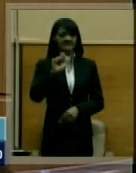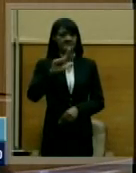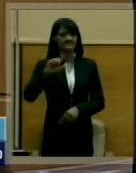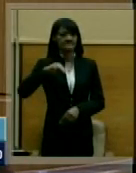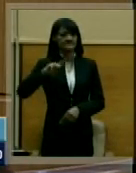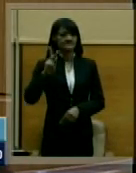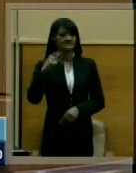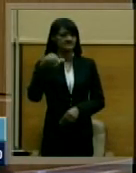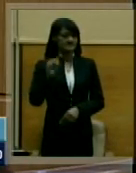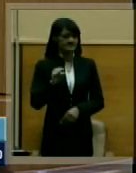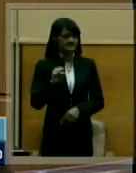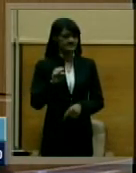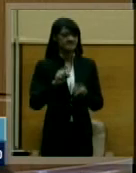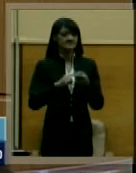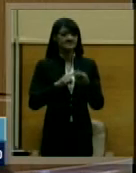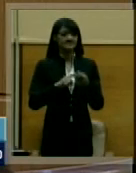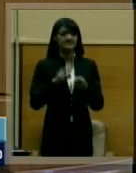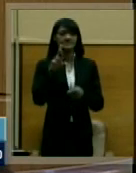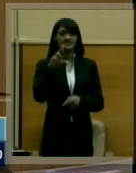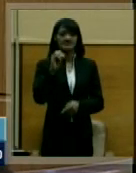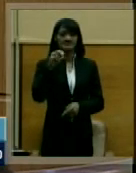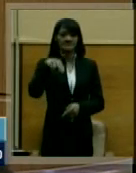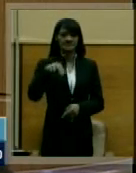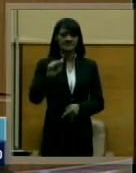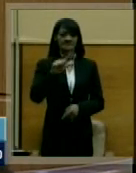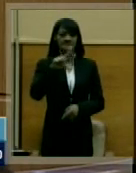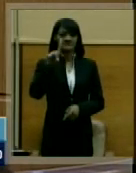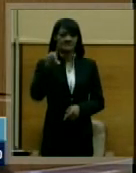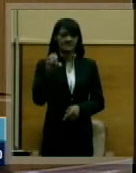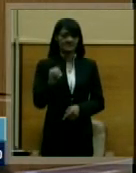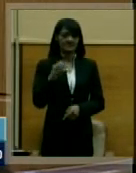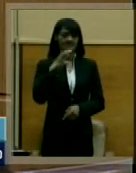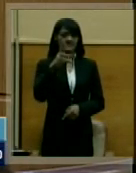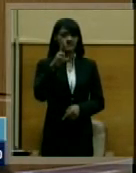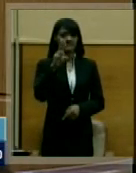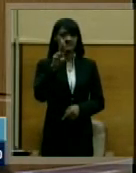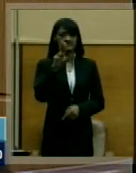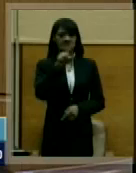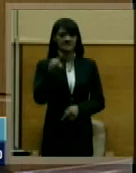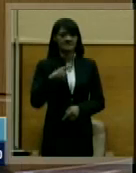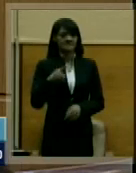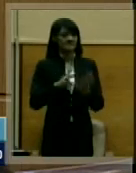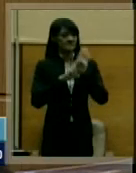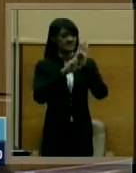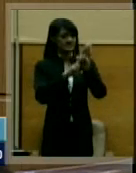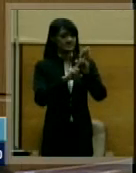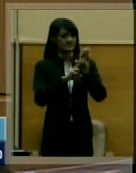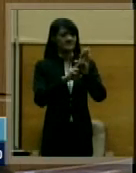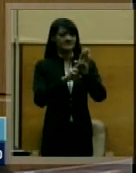seu Ronaldo Feitosa da Cruz, representando o Conselho Estadual da Pessoa com Deficiência,